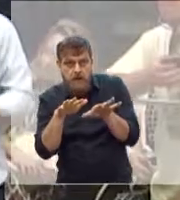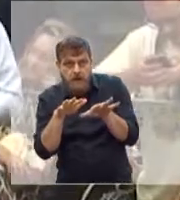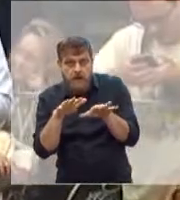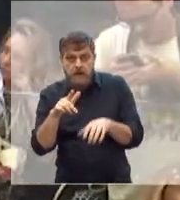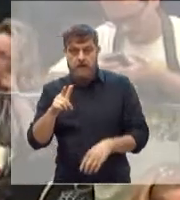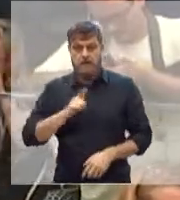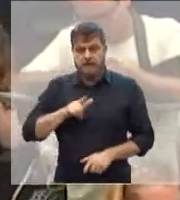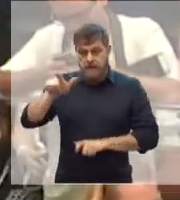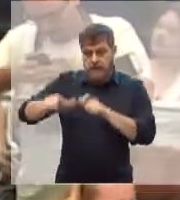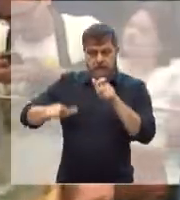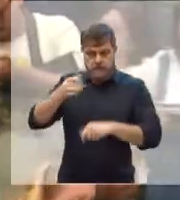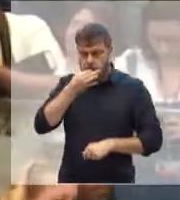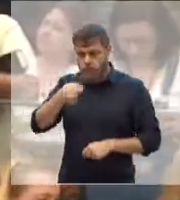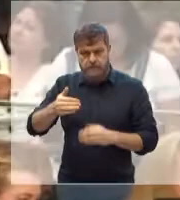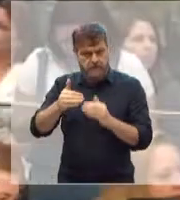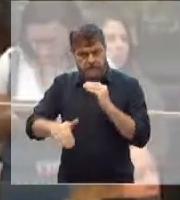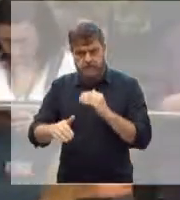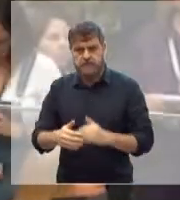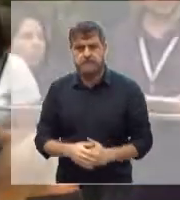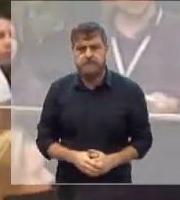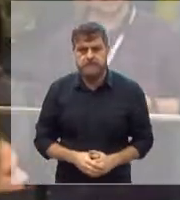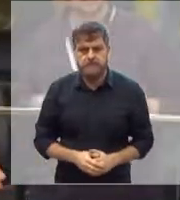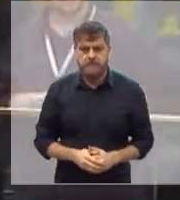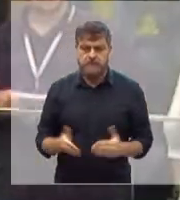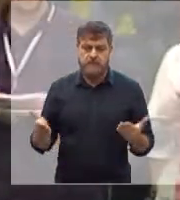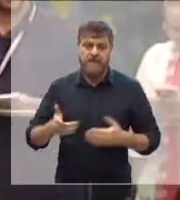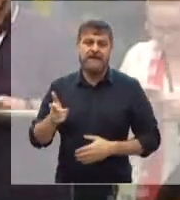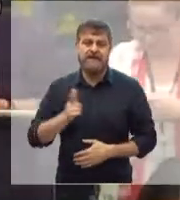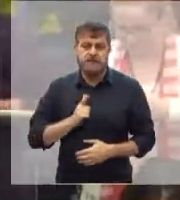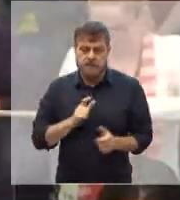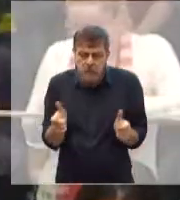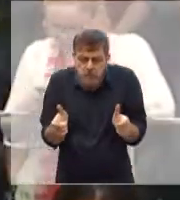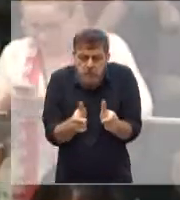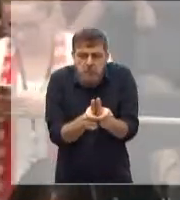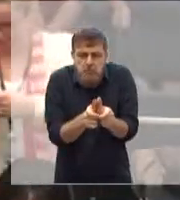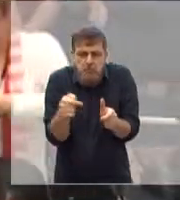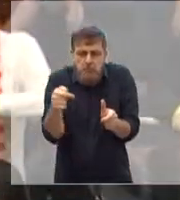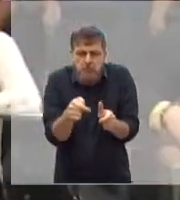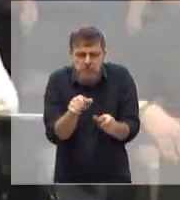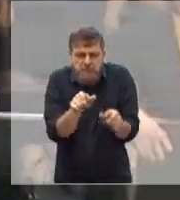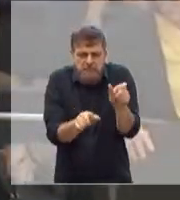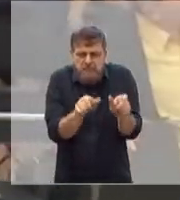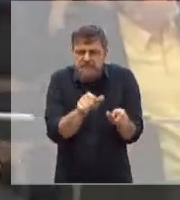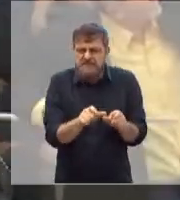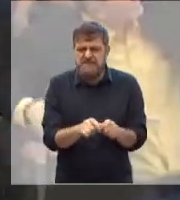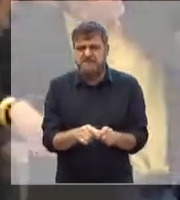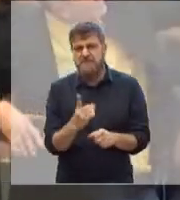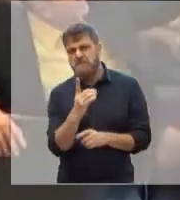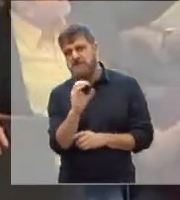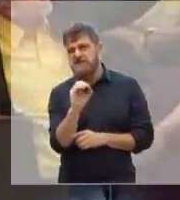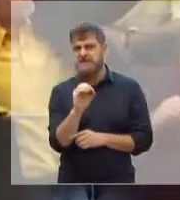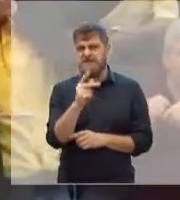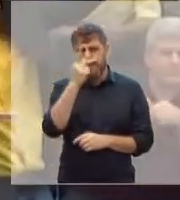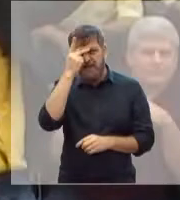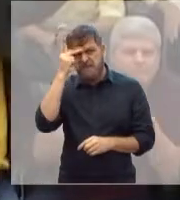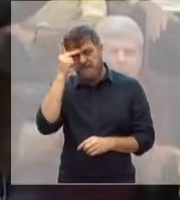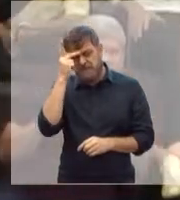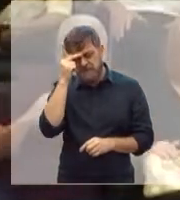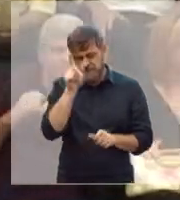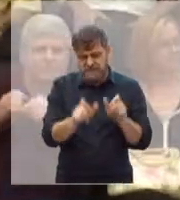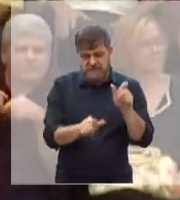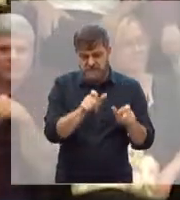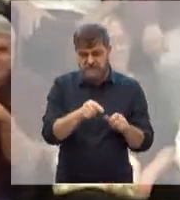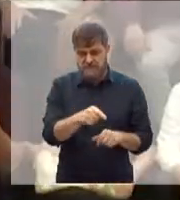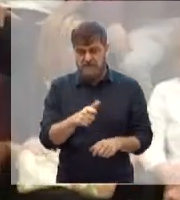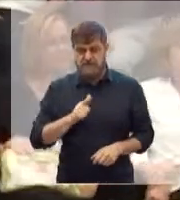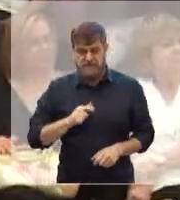ouvi-la. Inclusive pessoas que discordam dela vieram para ouvi-la. Agora havia de fato um grupo minoritário, acho que umas 10